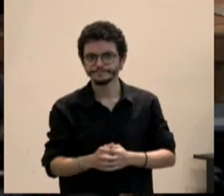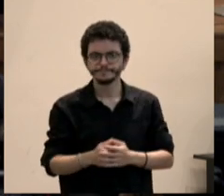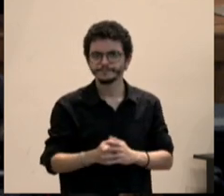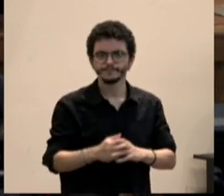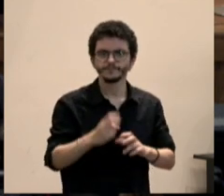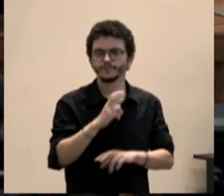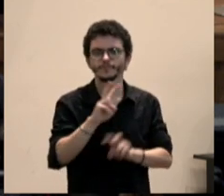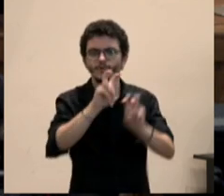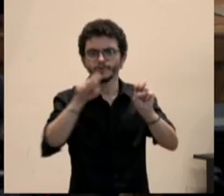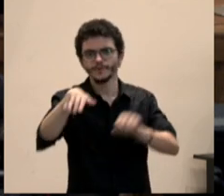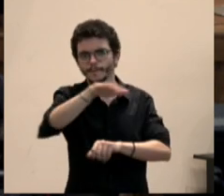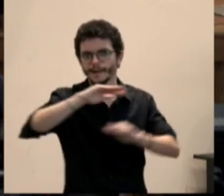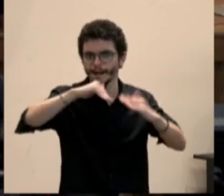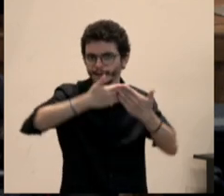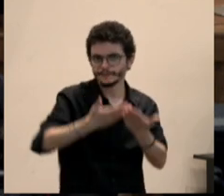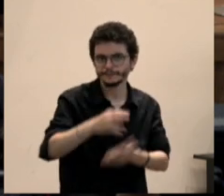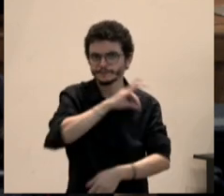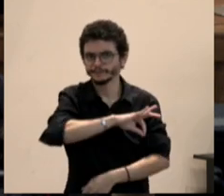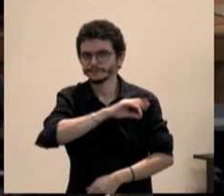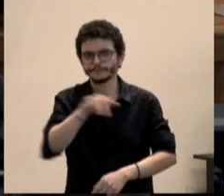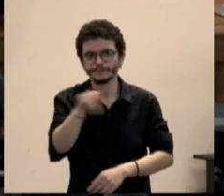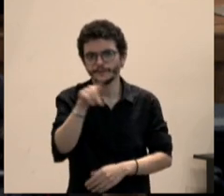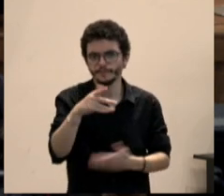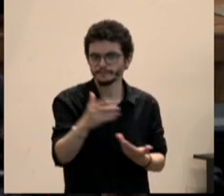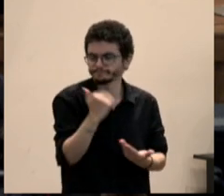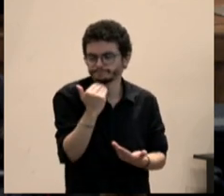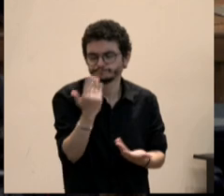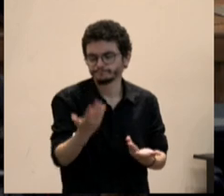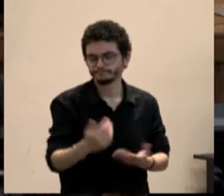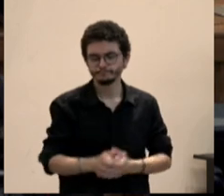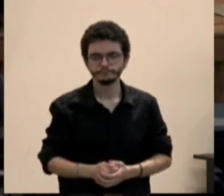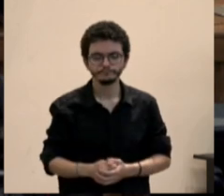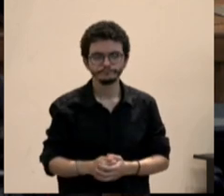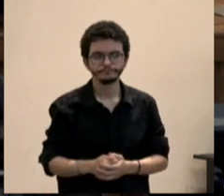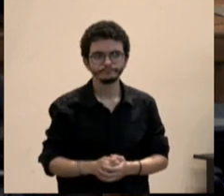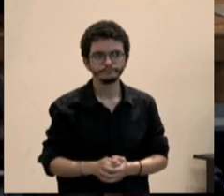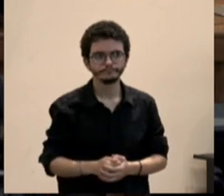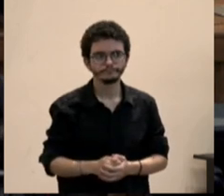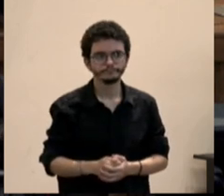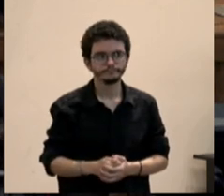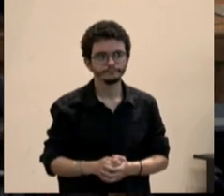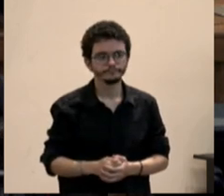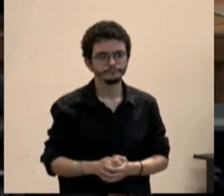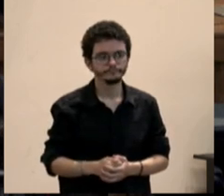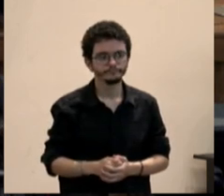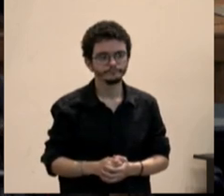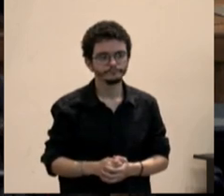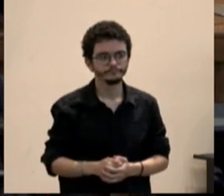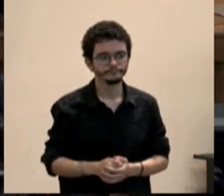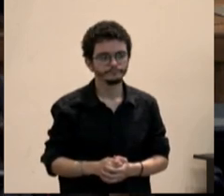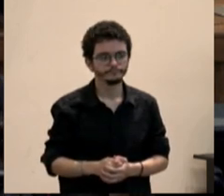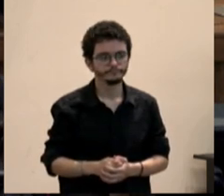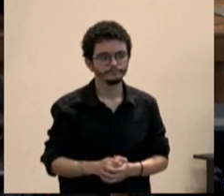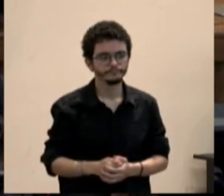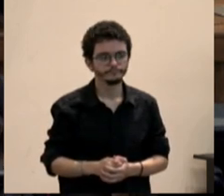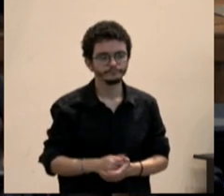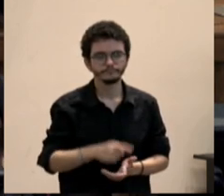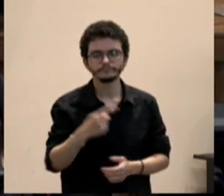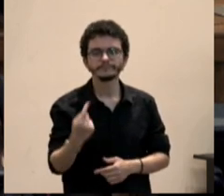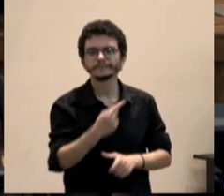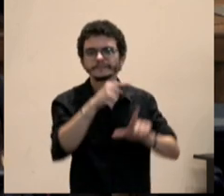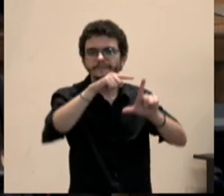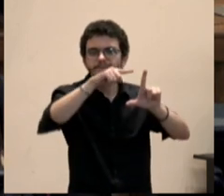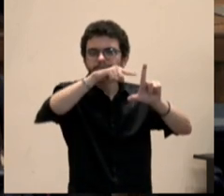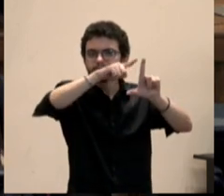salário de professores, carreira e tudo mais. Próximo? Ainda tem. É, aqui está, esse gráfico é